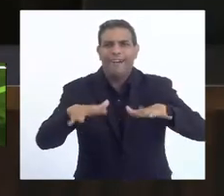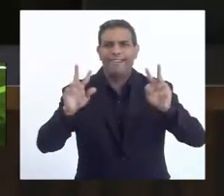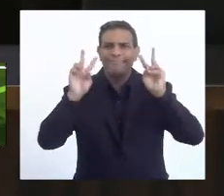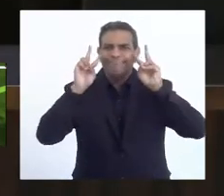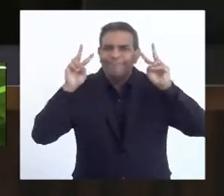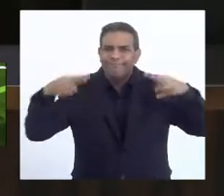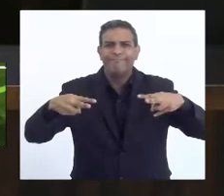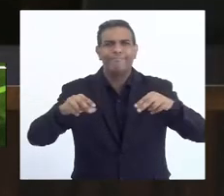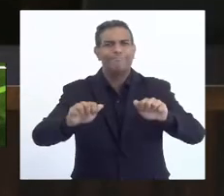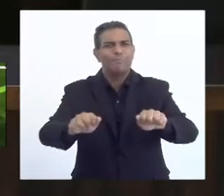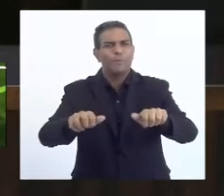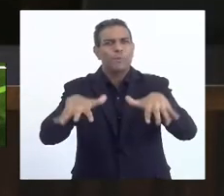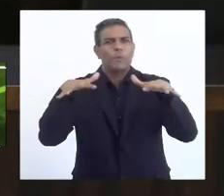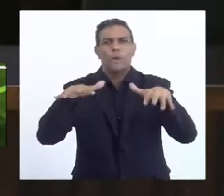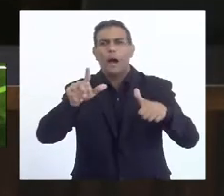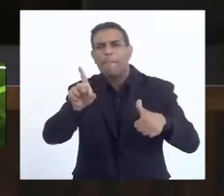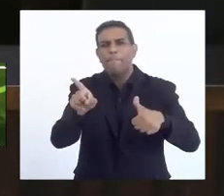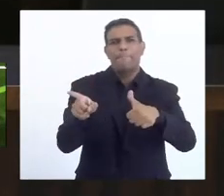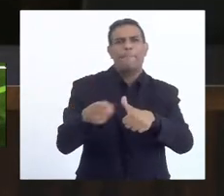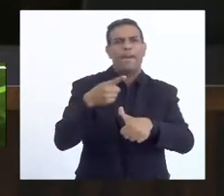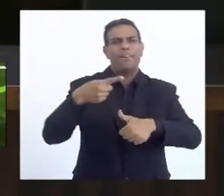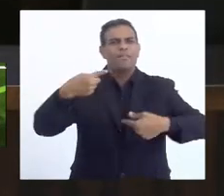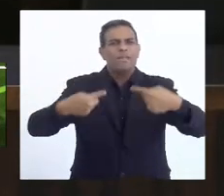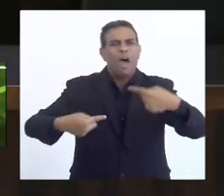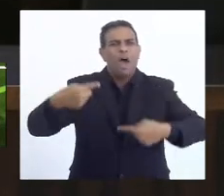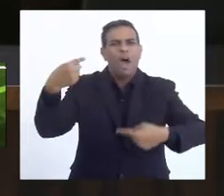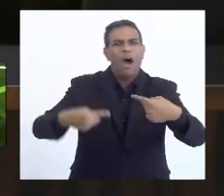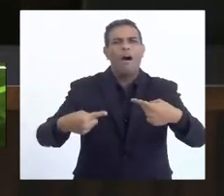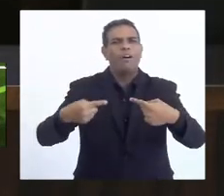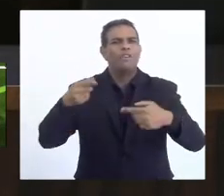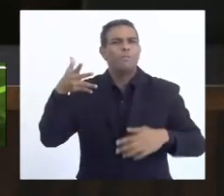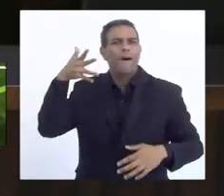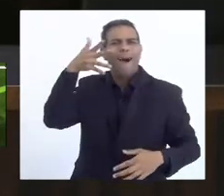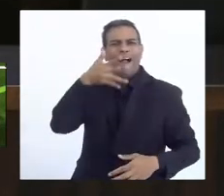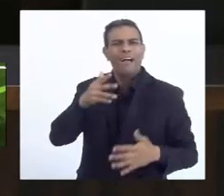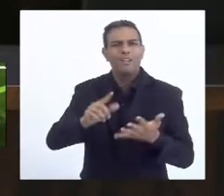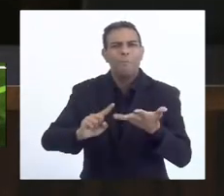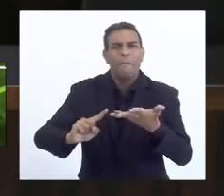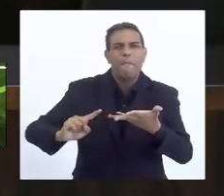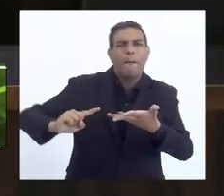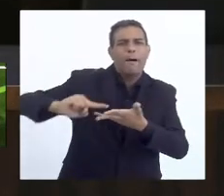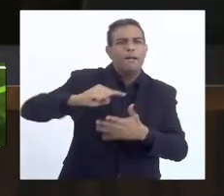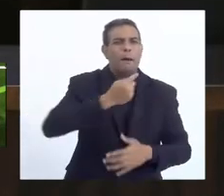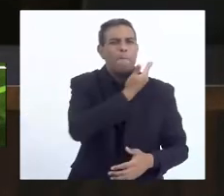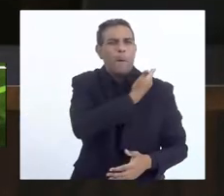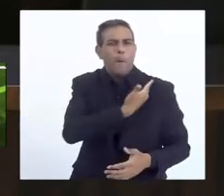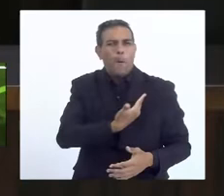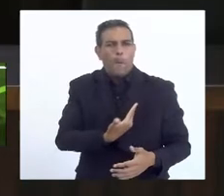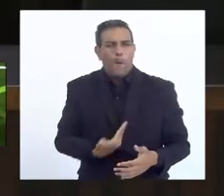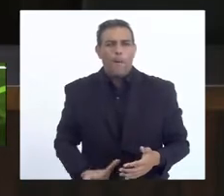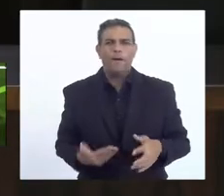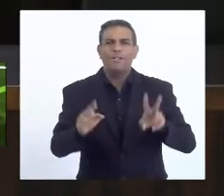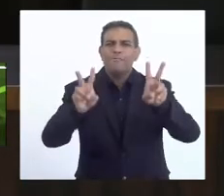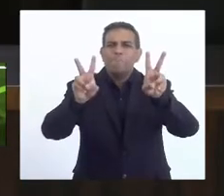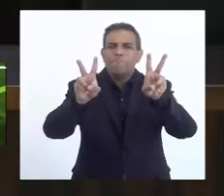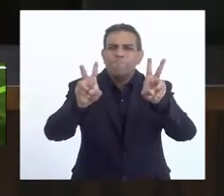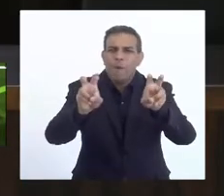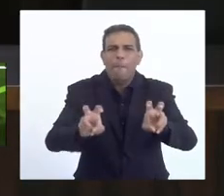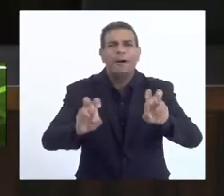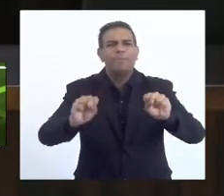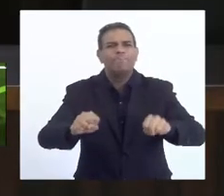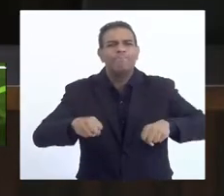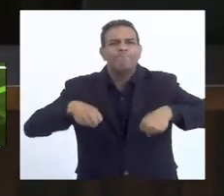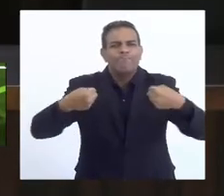para cá esse primeiro debate, essa primeira audiência pública, e isso é fruto do nosso